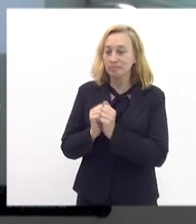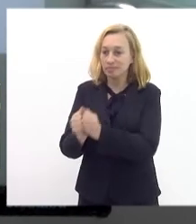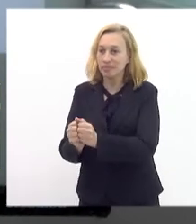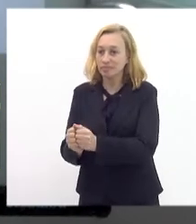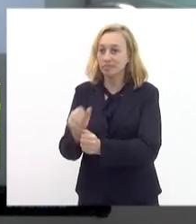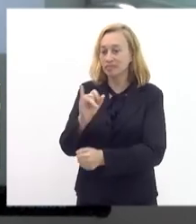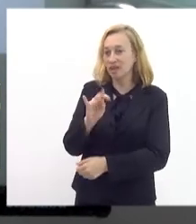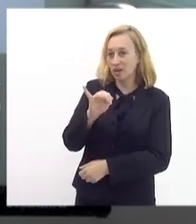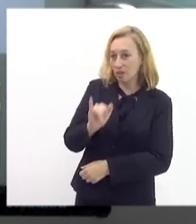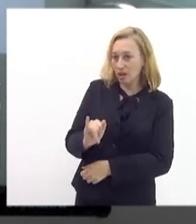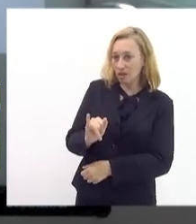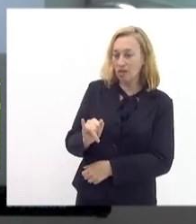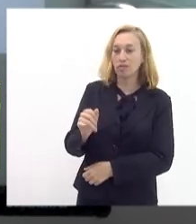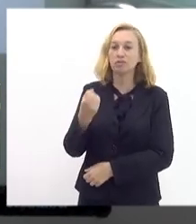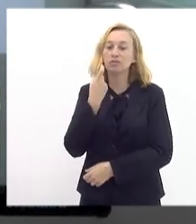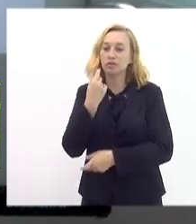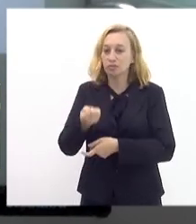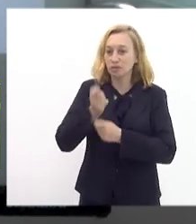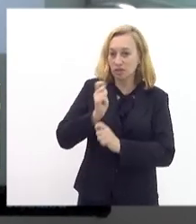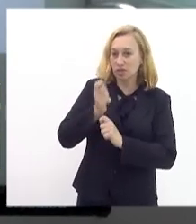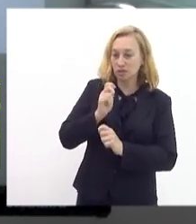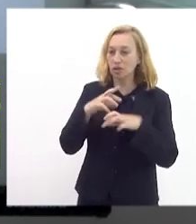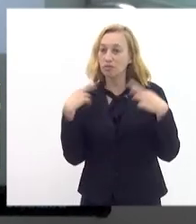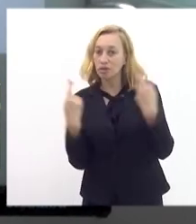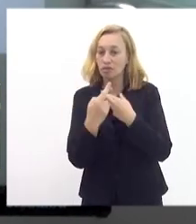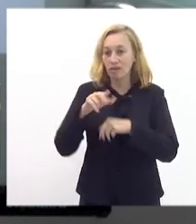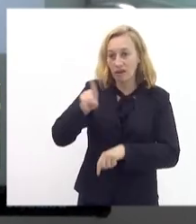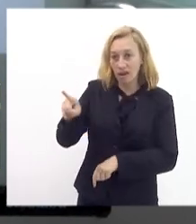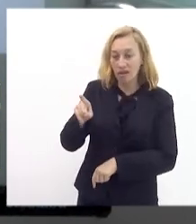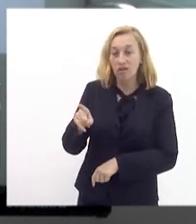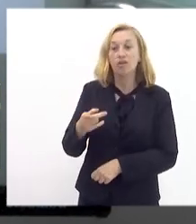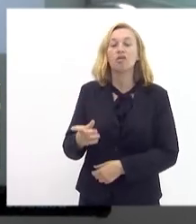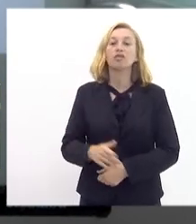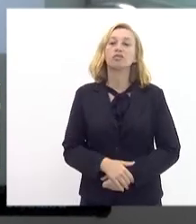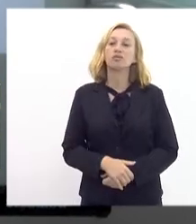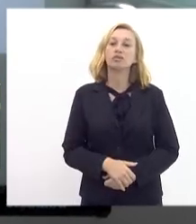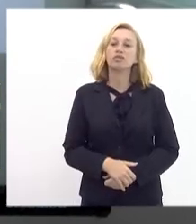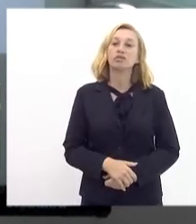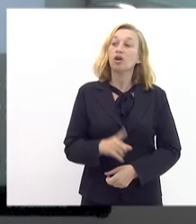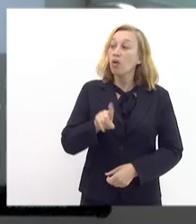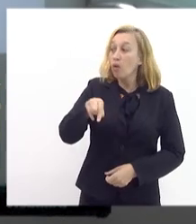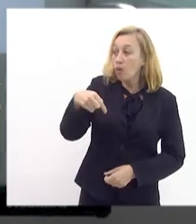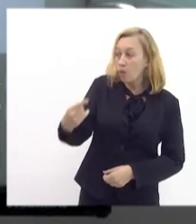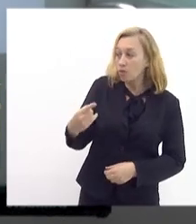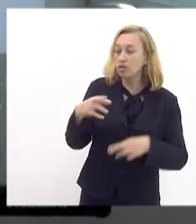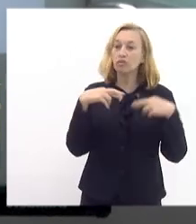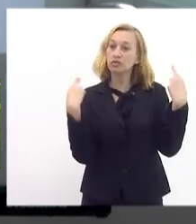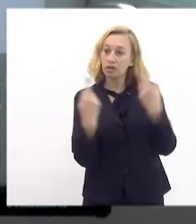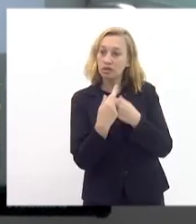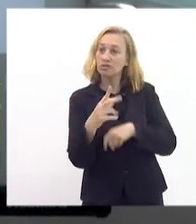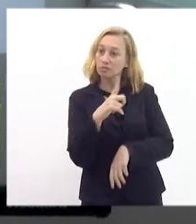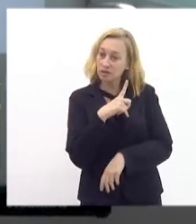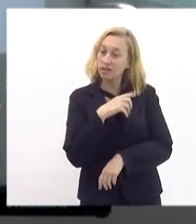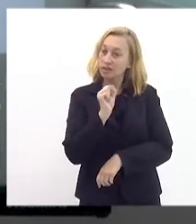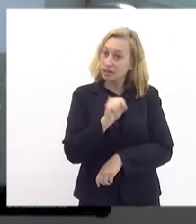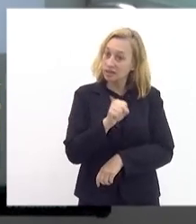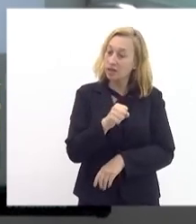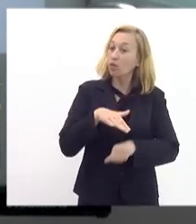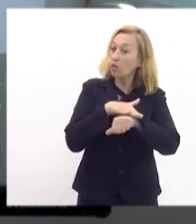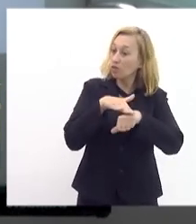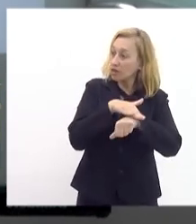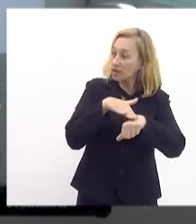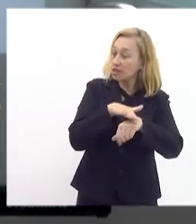eu estive em Sepetiba o reunião dos pescadores vamos ter outras reuniões estamos